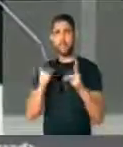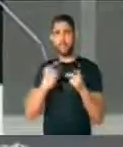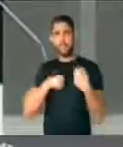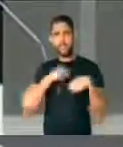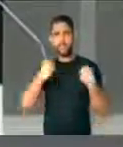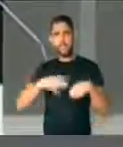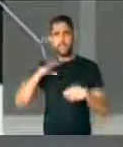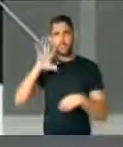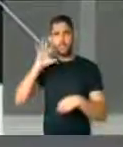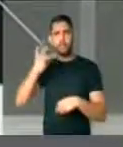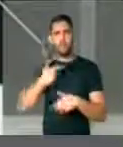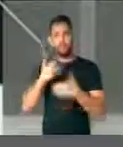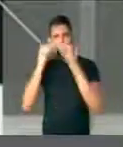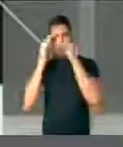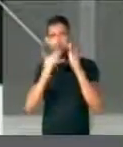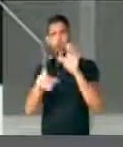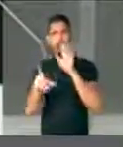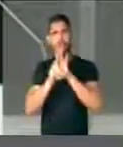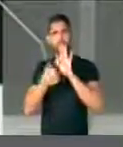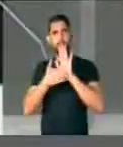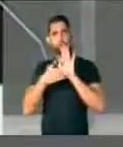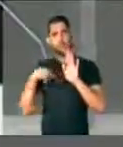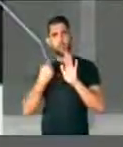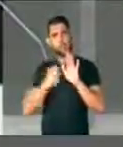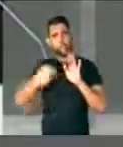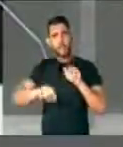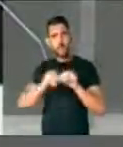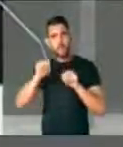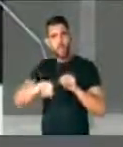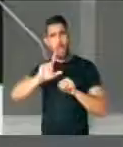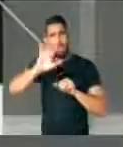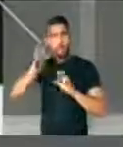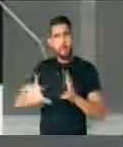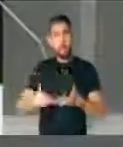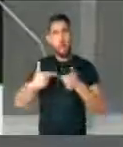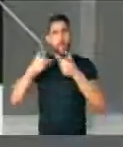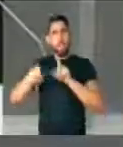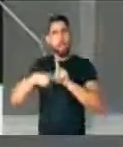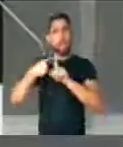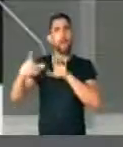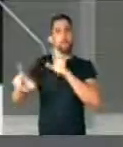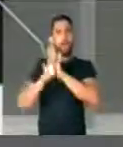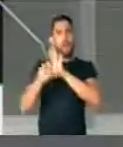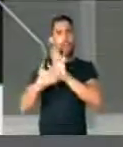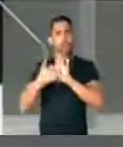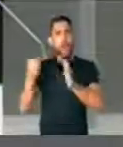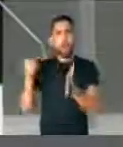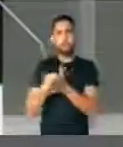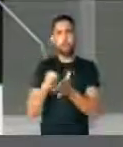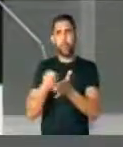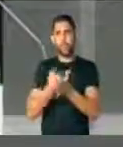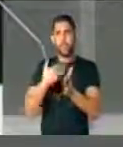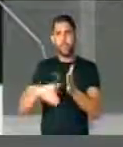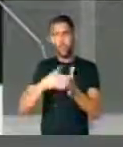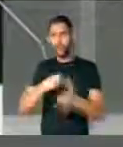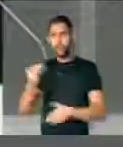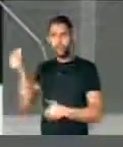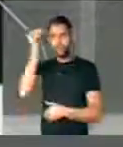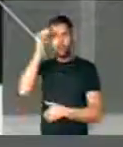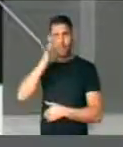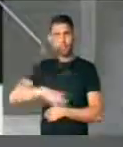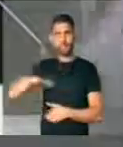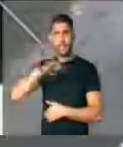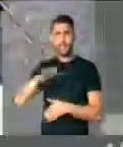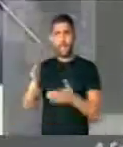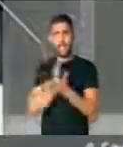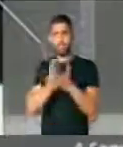temos que fazer é seguir a lei. O que nós temos que fazer aqui é melhorar a legislação para que ela puna todos os culpados em todas as